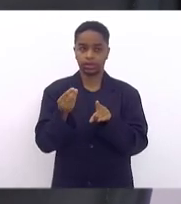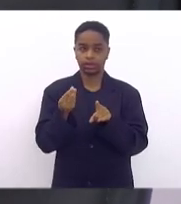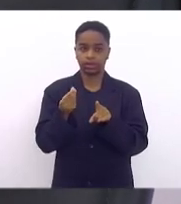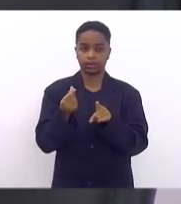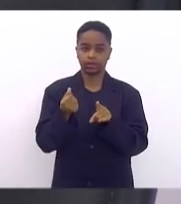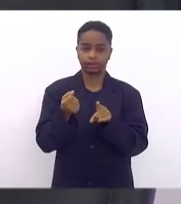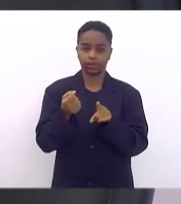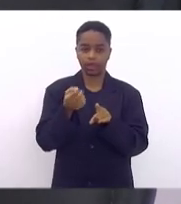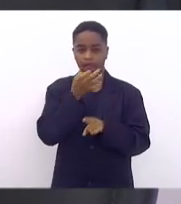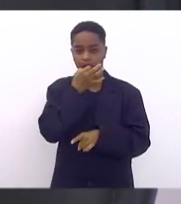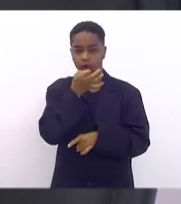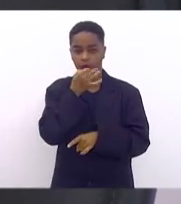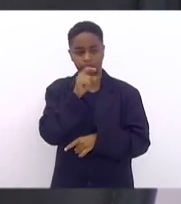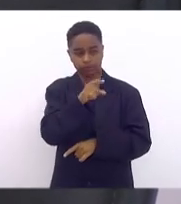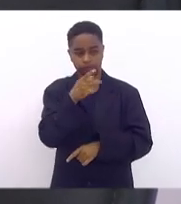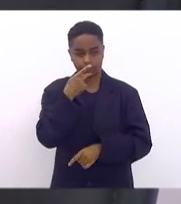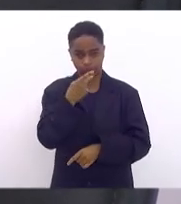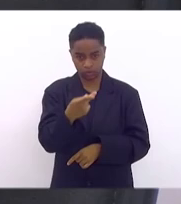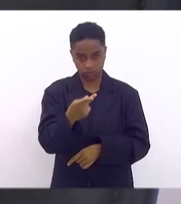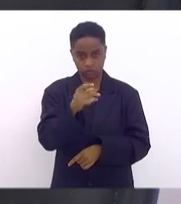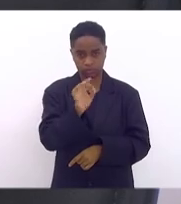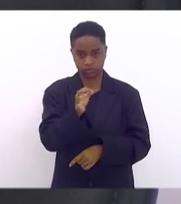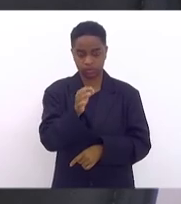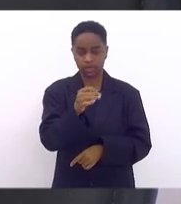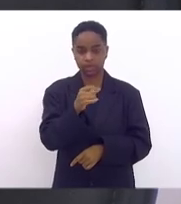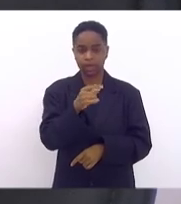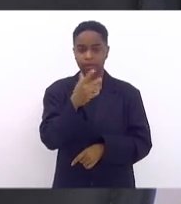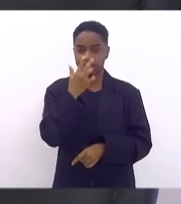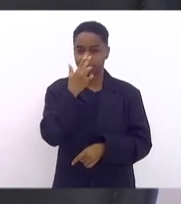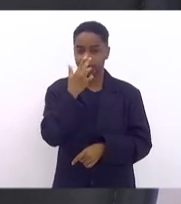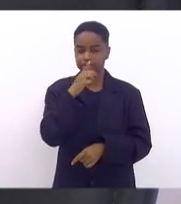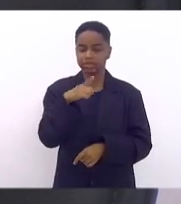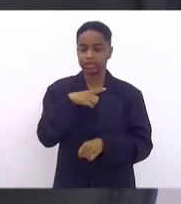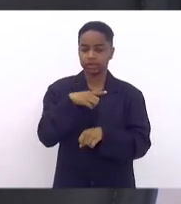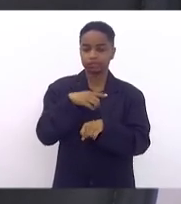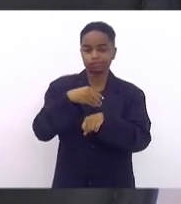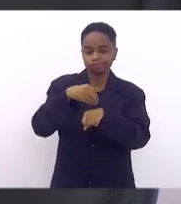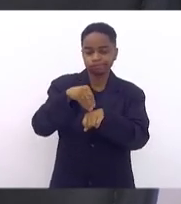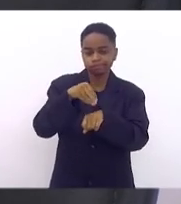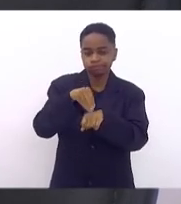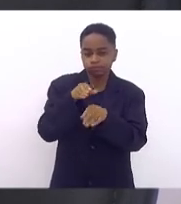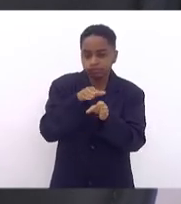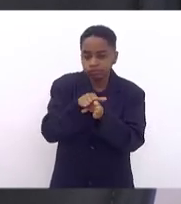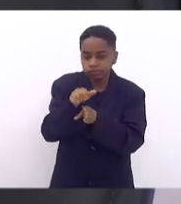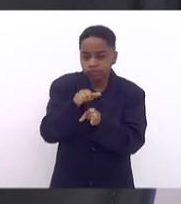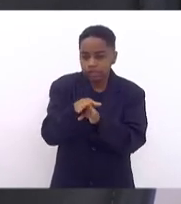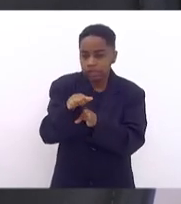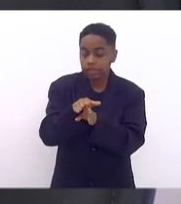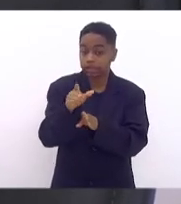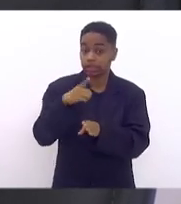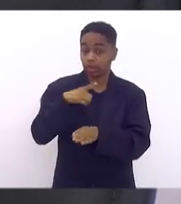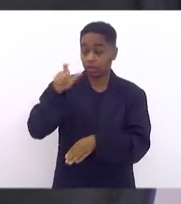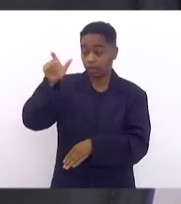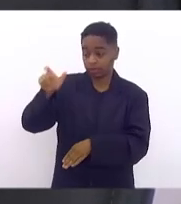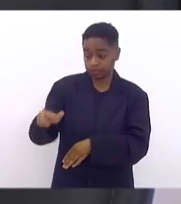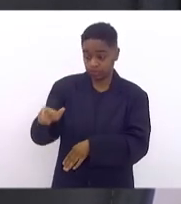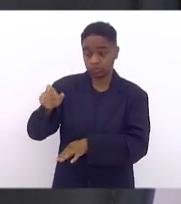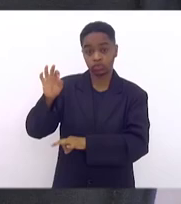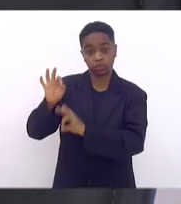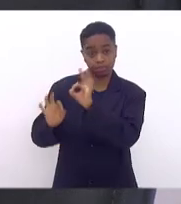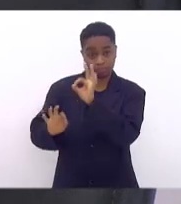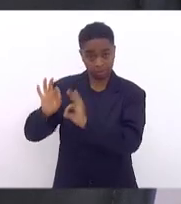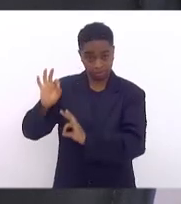o argumento que você usa, né? Na verdade, há uma mentoria, né? Ou seja, há alguém